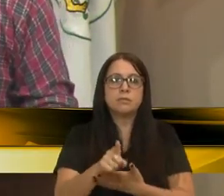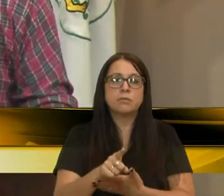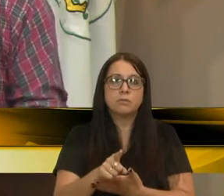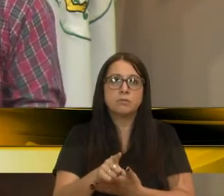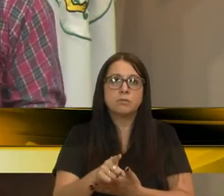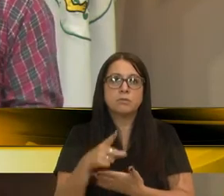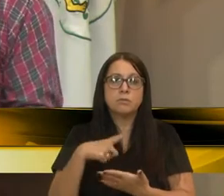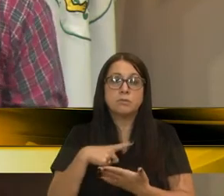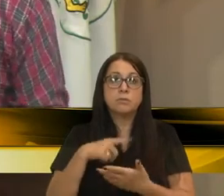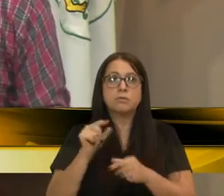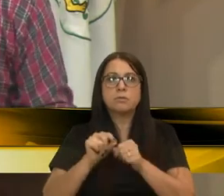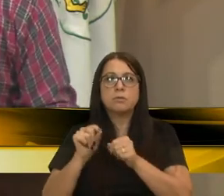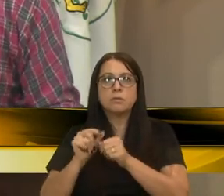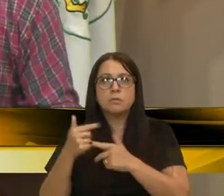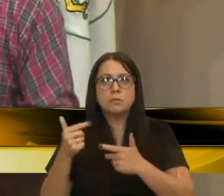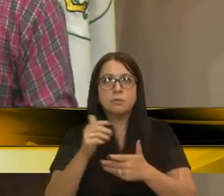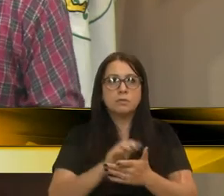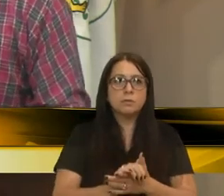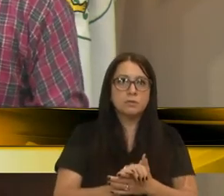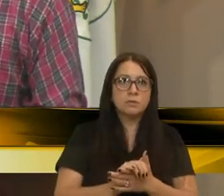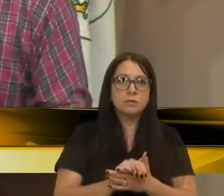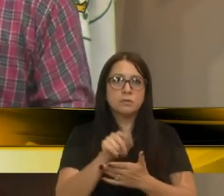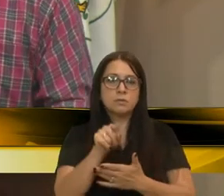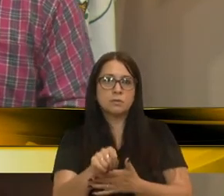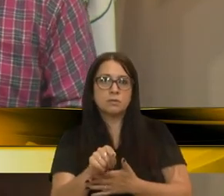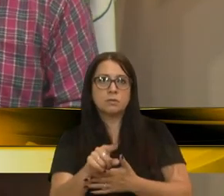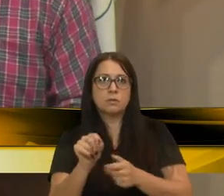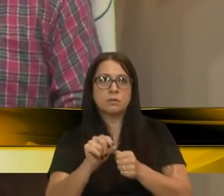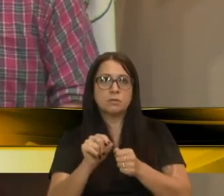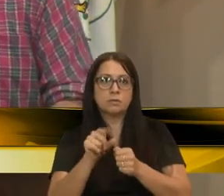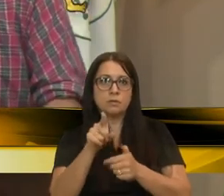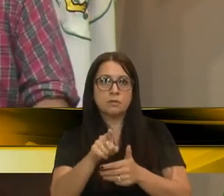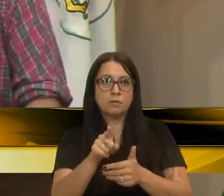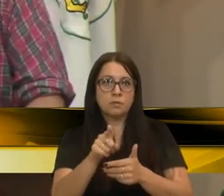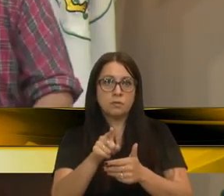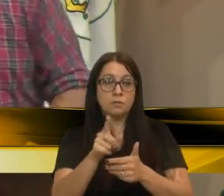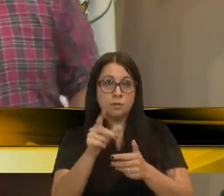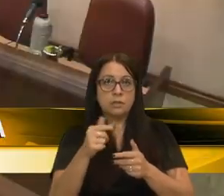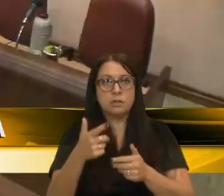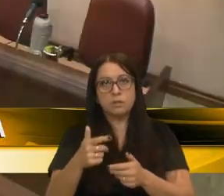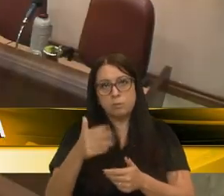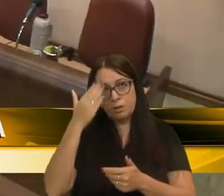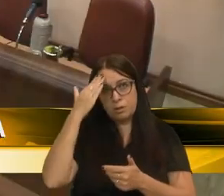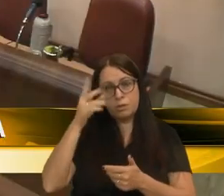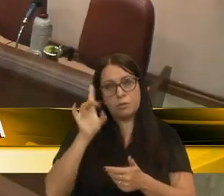também, uma já foi feita e a outra hoje à tarde estaremos fazendo. Muito obrigado, era isso.